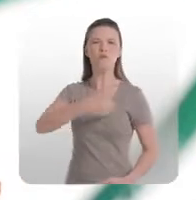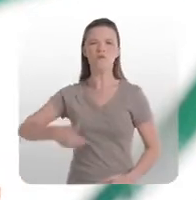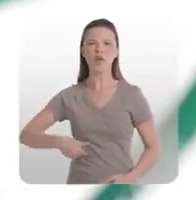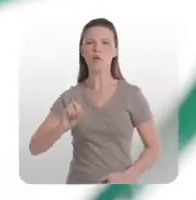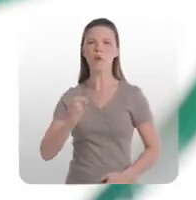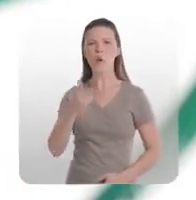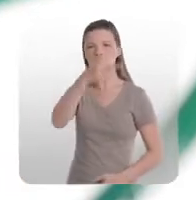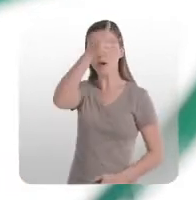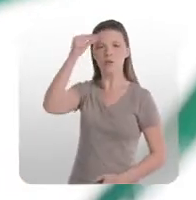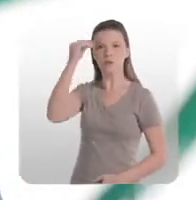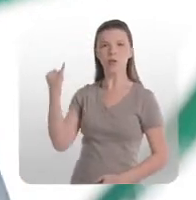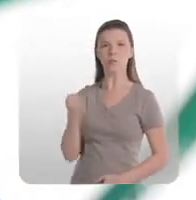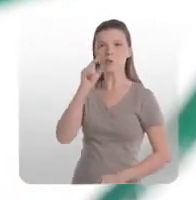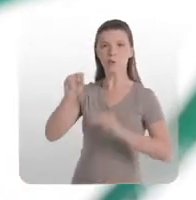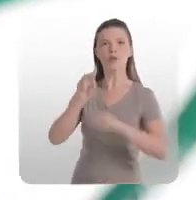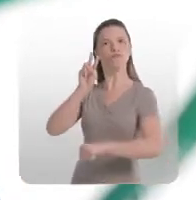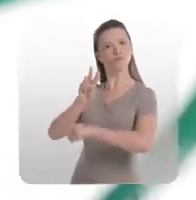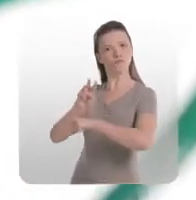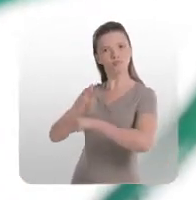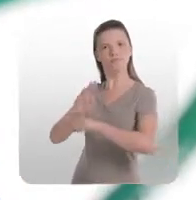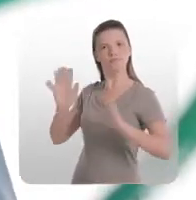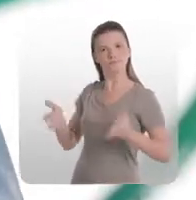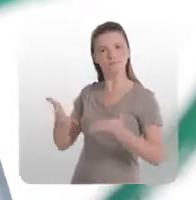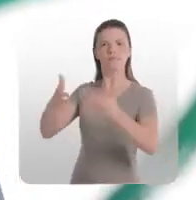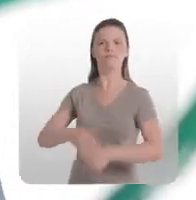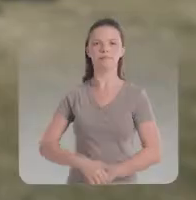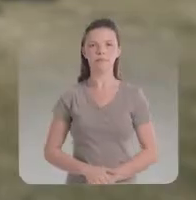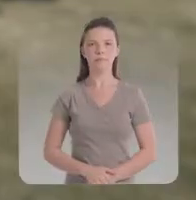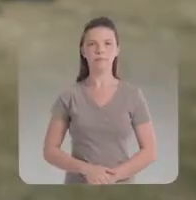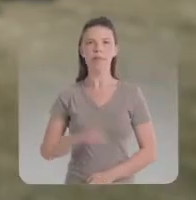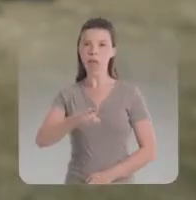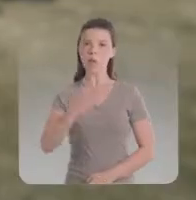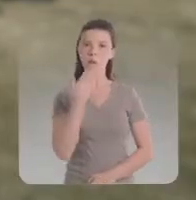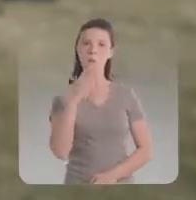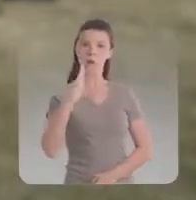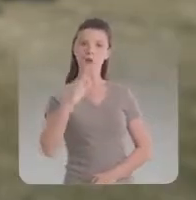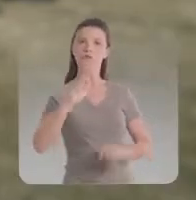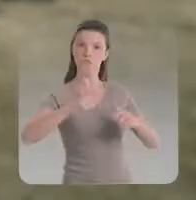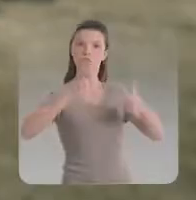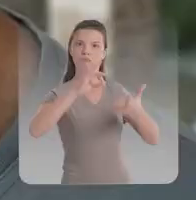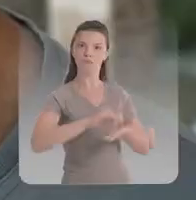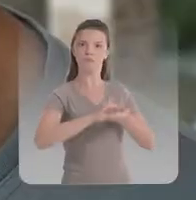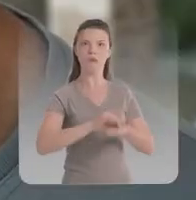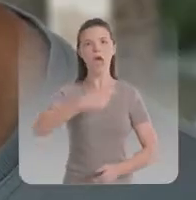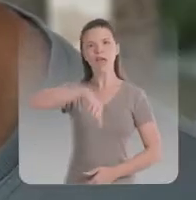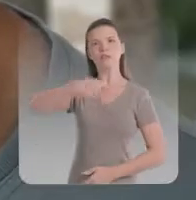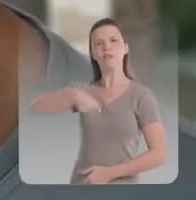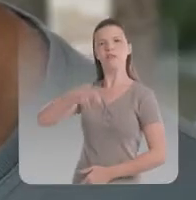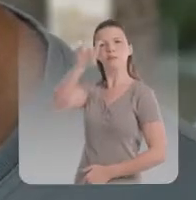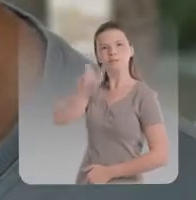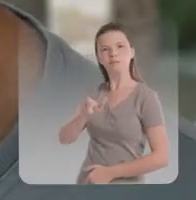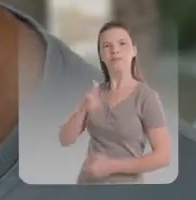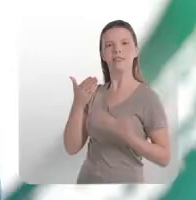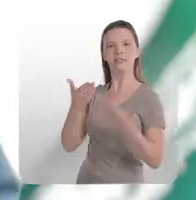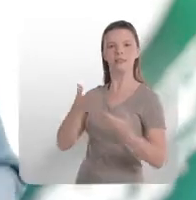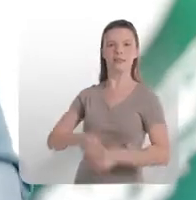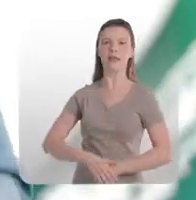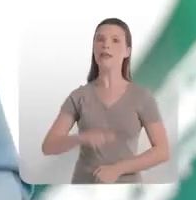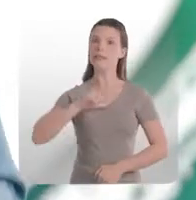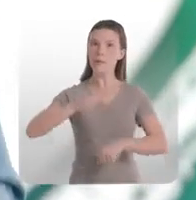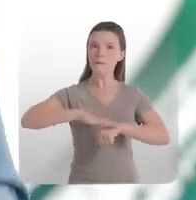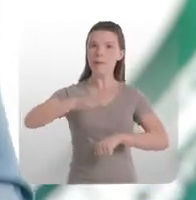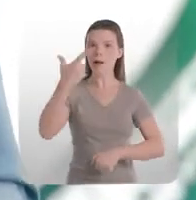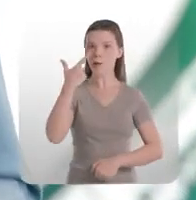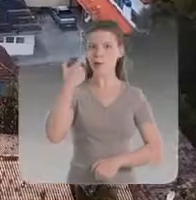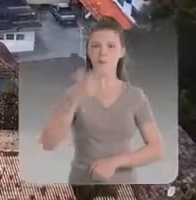rodovia estadual, o que importa é realizar, o município está aqui para fazer. Quando ele diz que faz, ele faz mesmo. A gente precisa político desse tipo. E vem